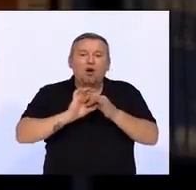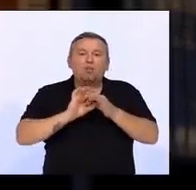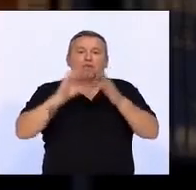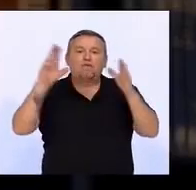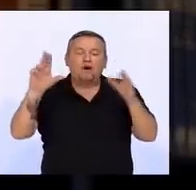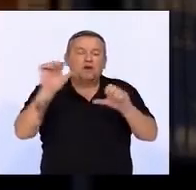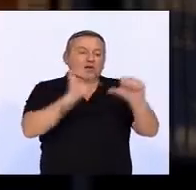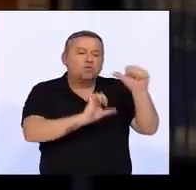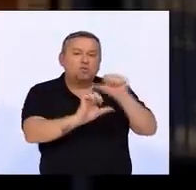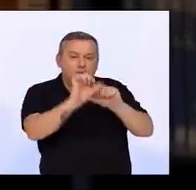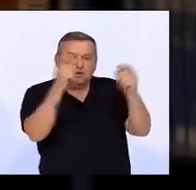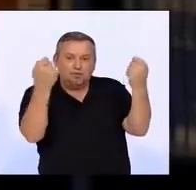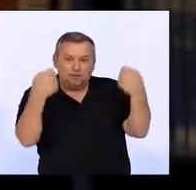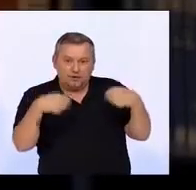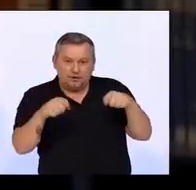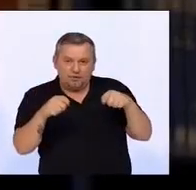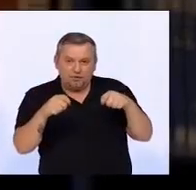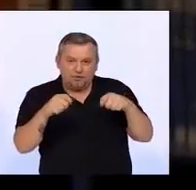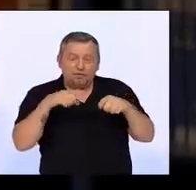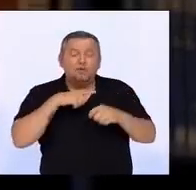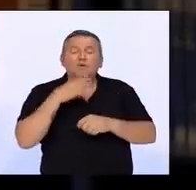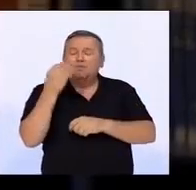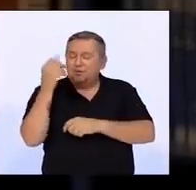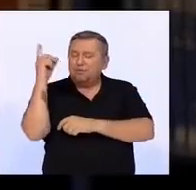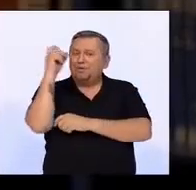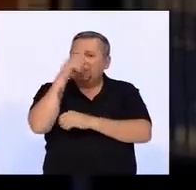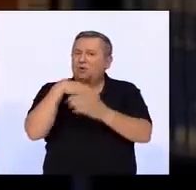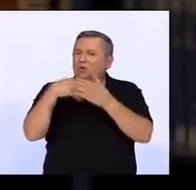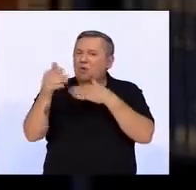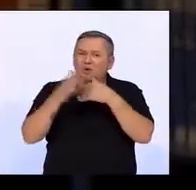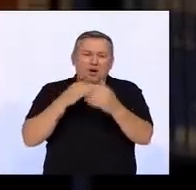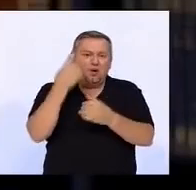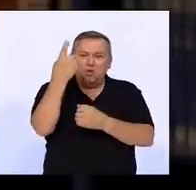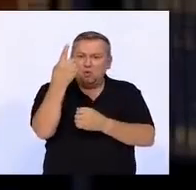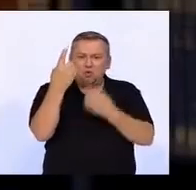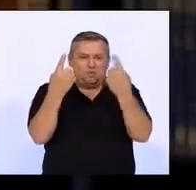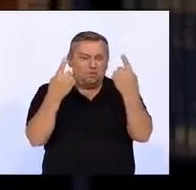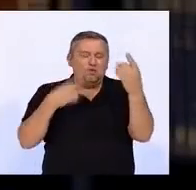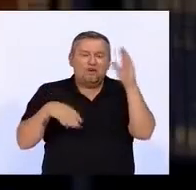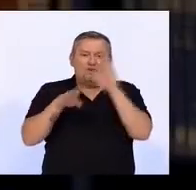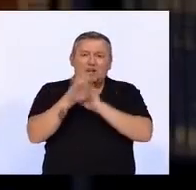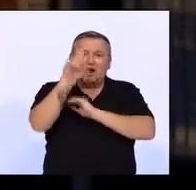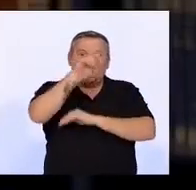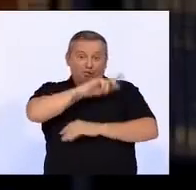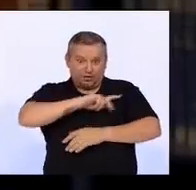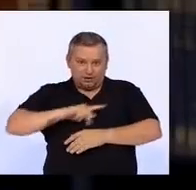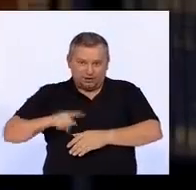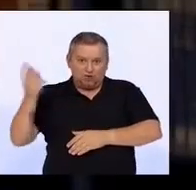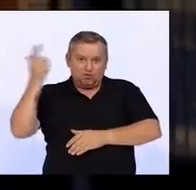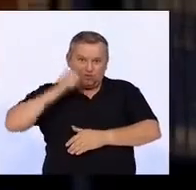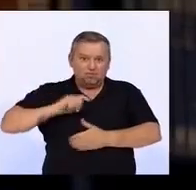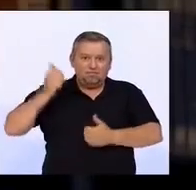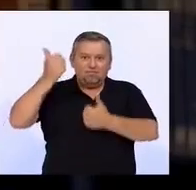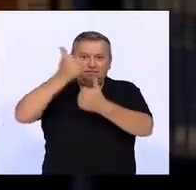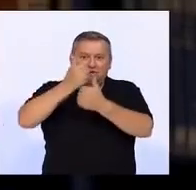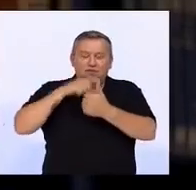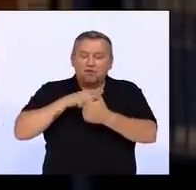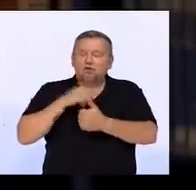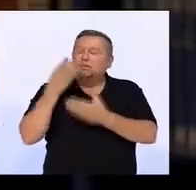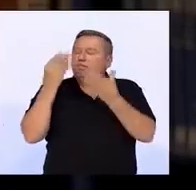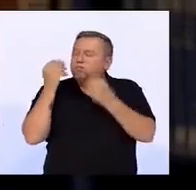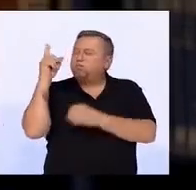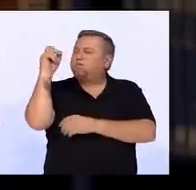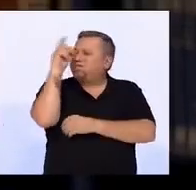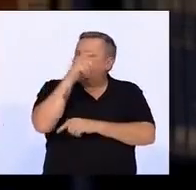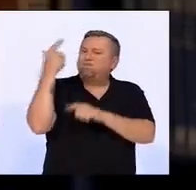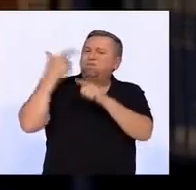precisamos aprovar. As duas vão ter muita dificuldade. Qualquer um dos dois que chegasse à presidência da República vai ter grandes dificuldades